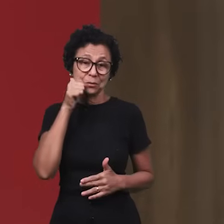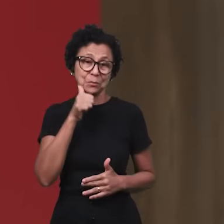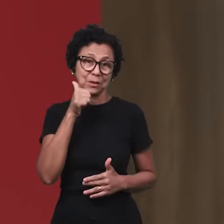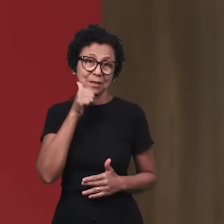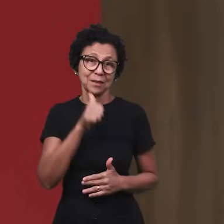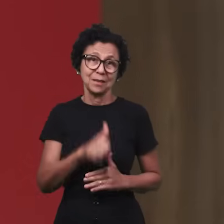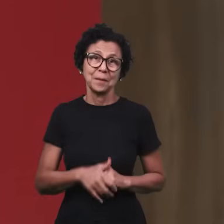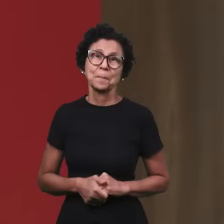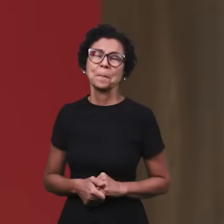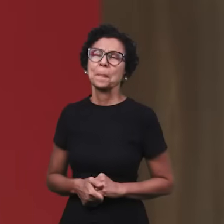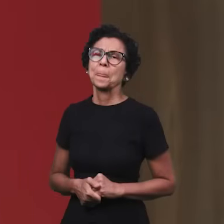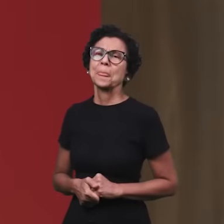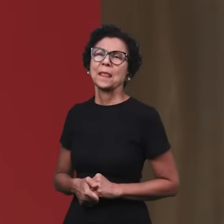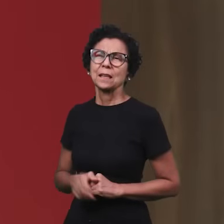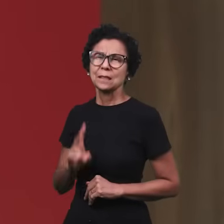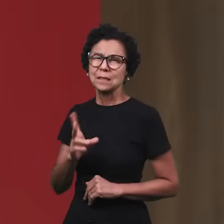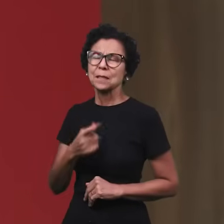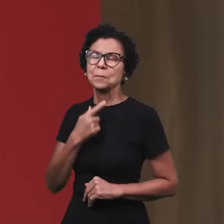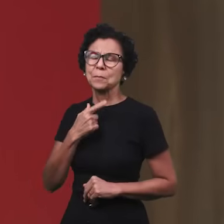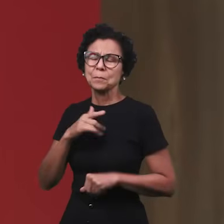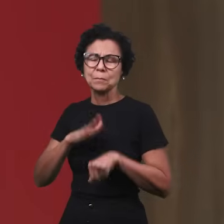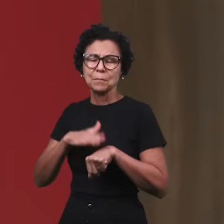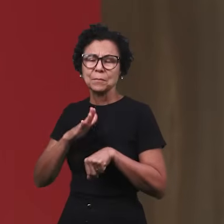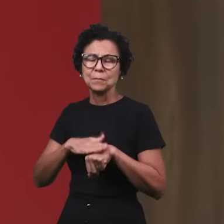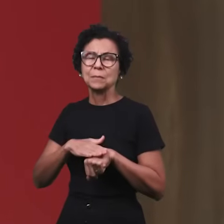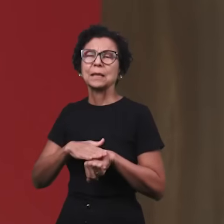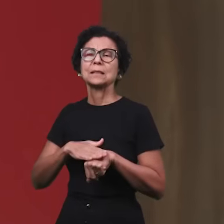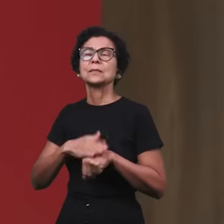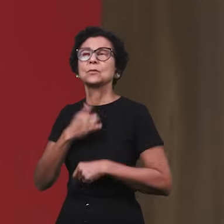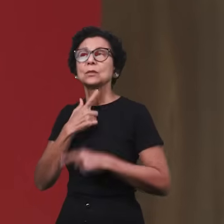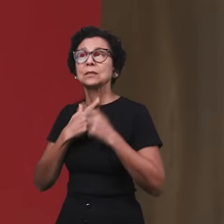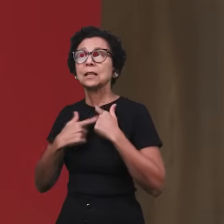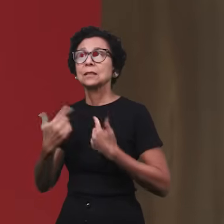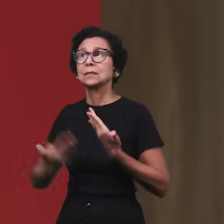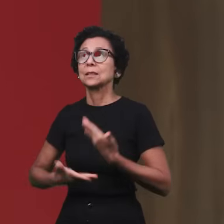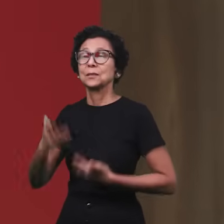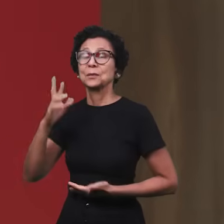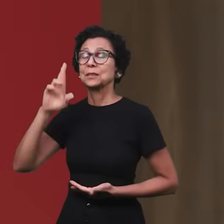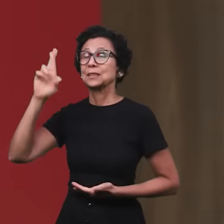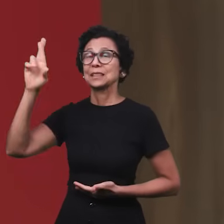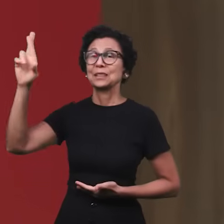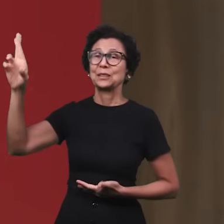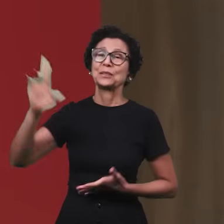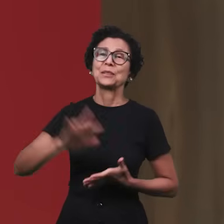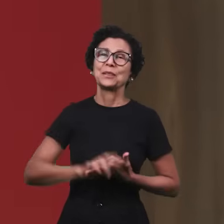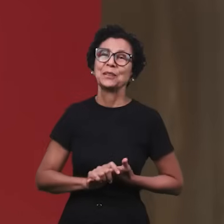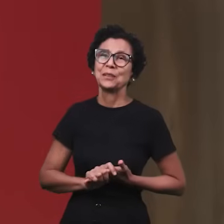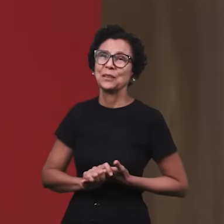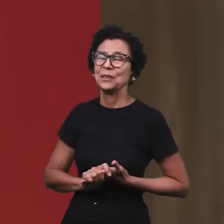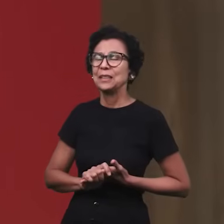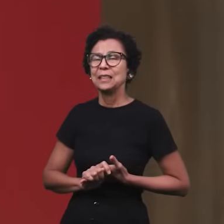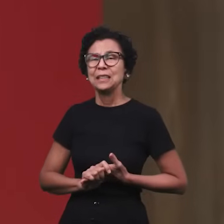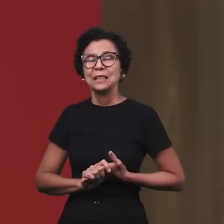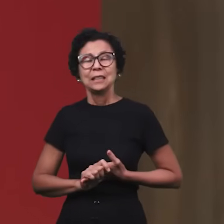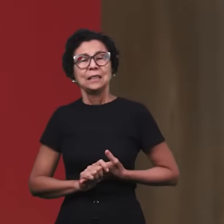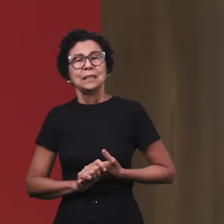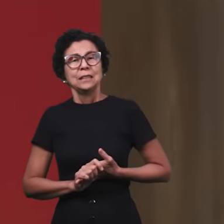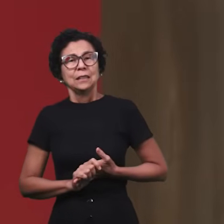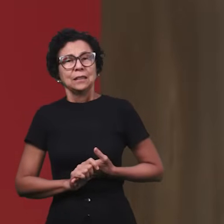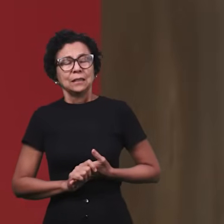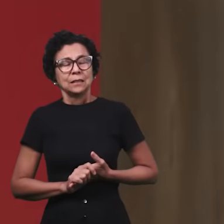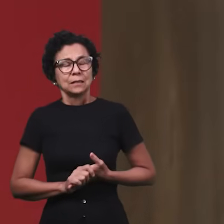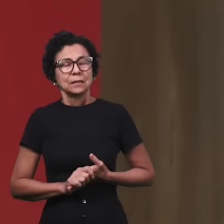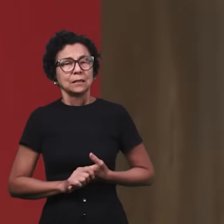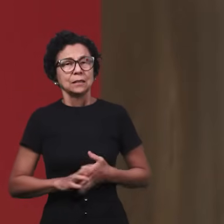mais esse desejo de servir ao Senhor, na casa do Senhor, a nossa casa, né, como a